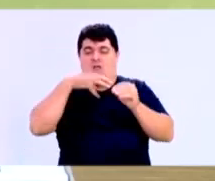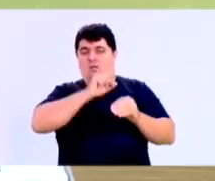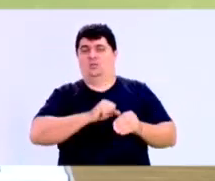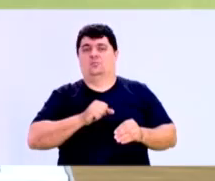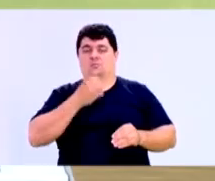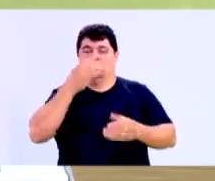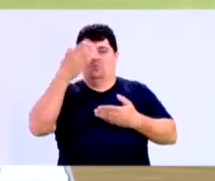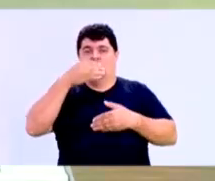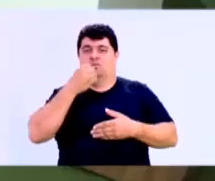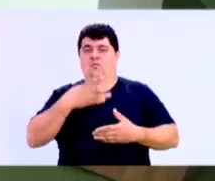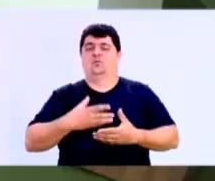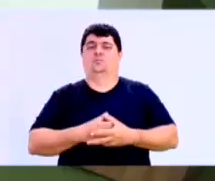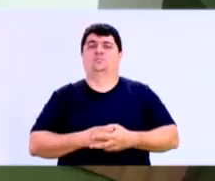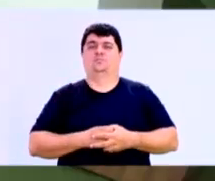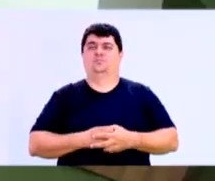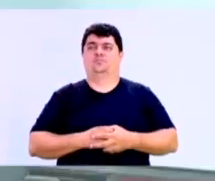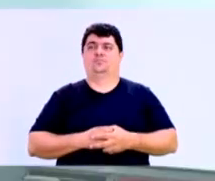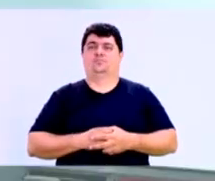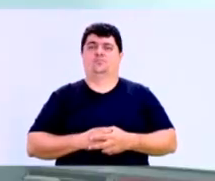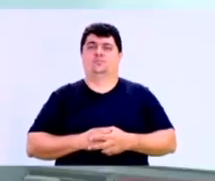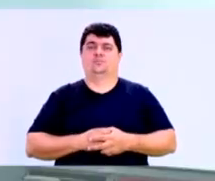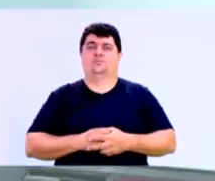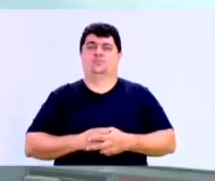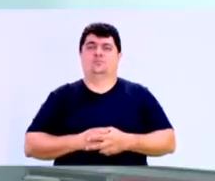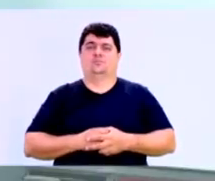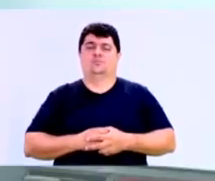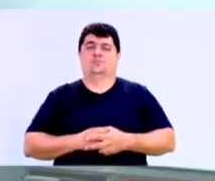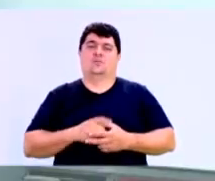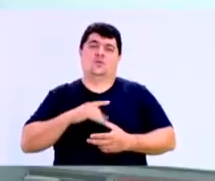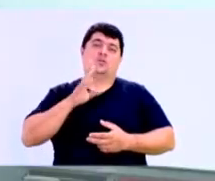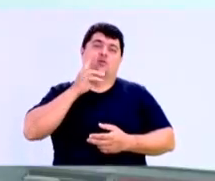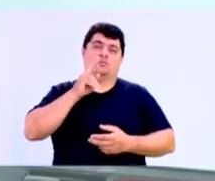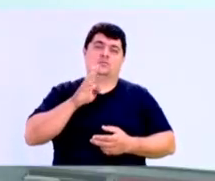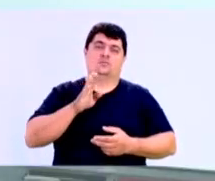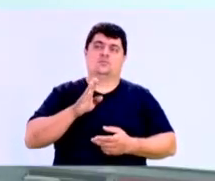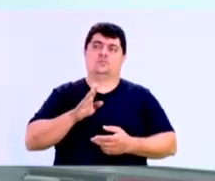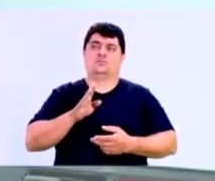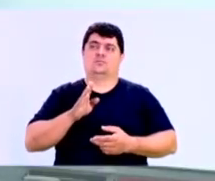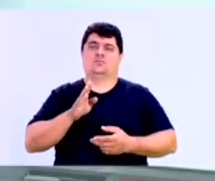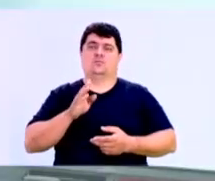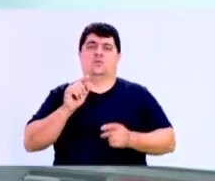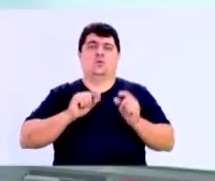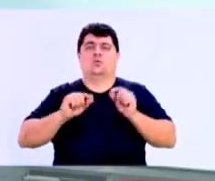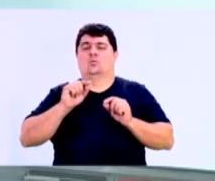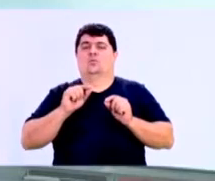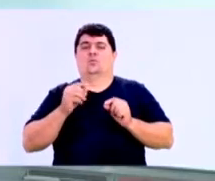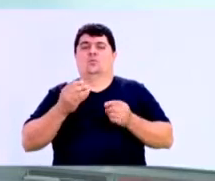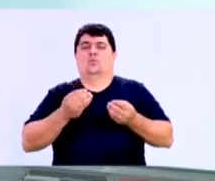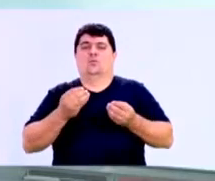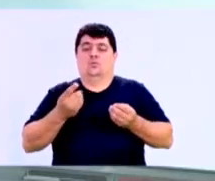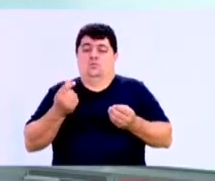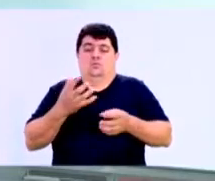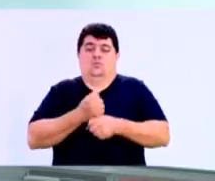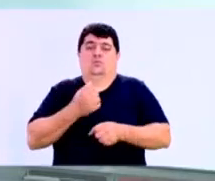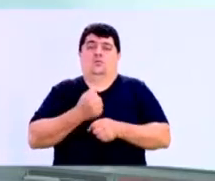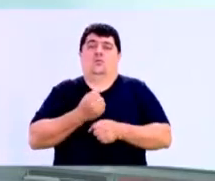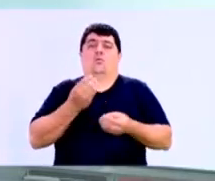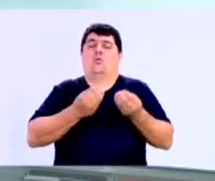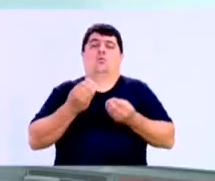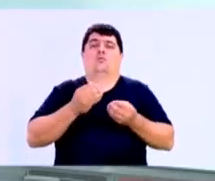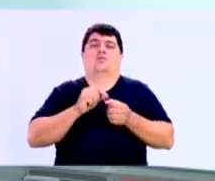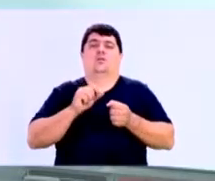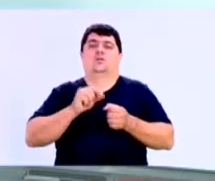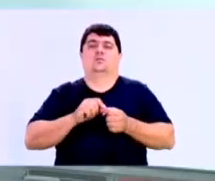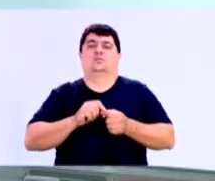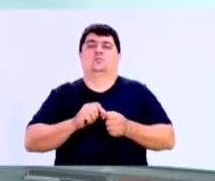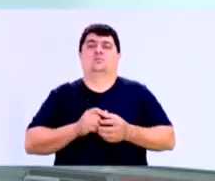prova. Ok, então assim, a gente já viu essa parte, professor, não é? Nós vimos o que é. Vamos calcular agora para a gente ver como é que calcula, de onde